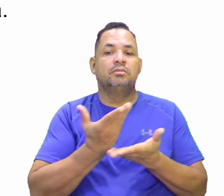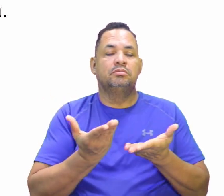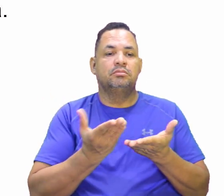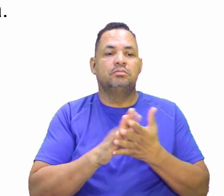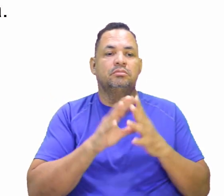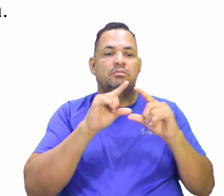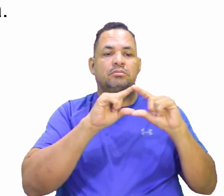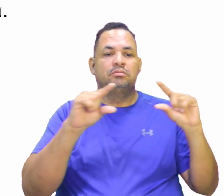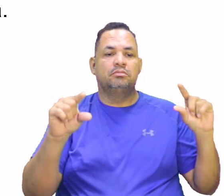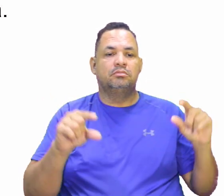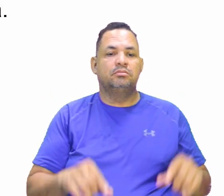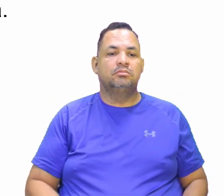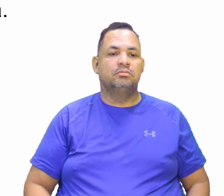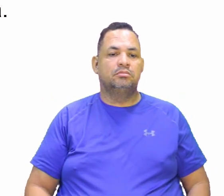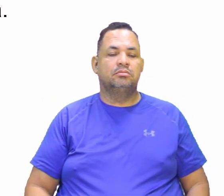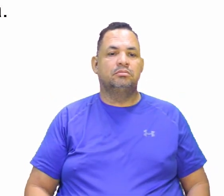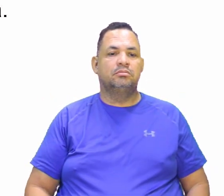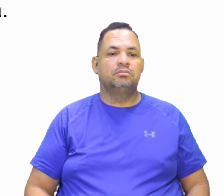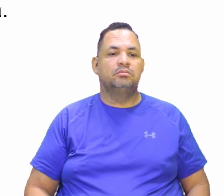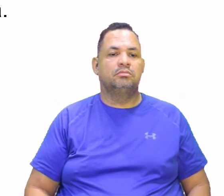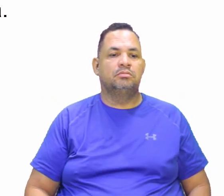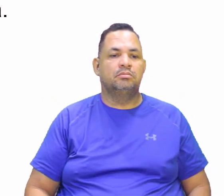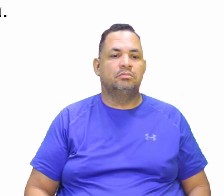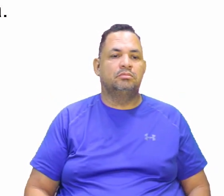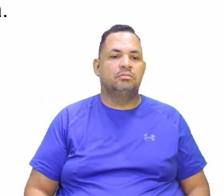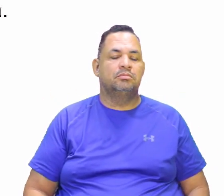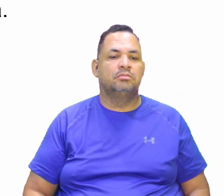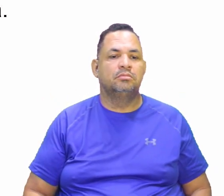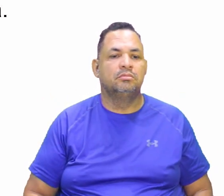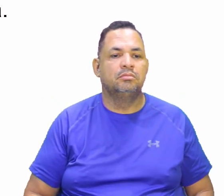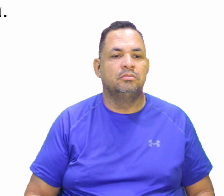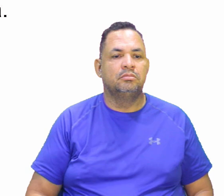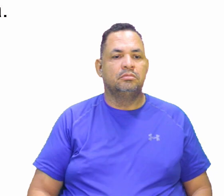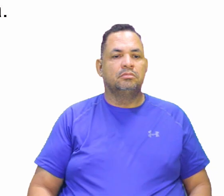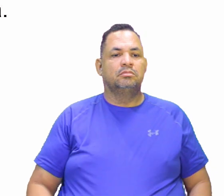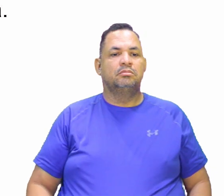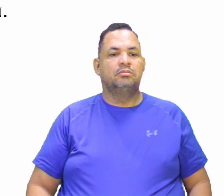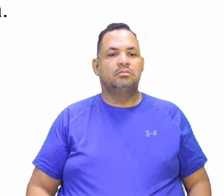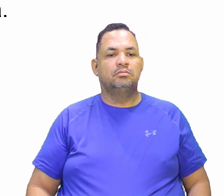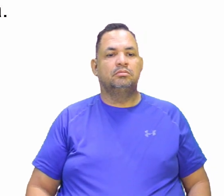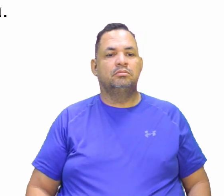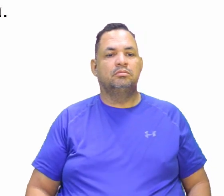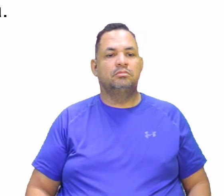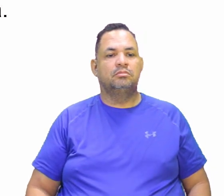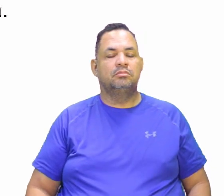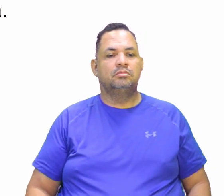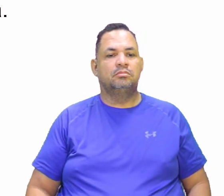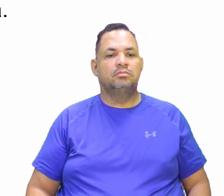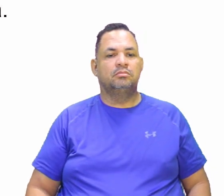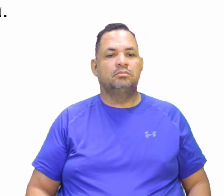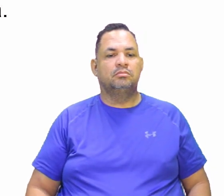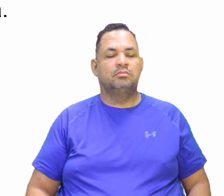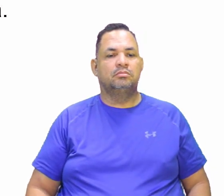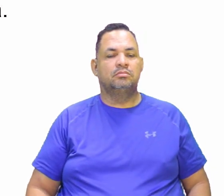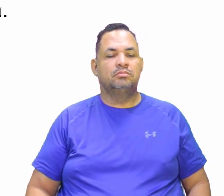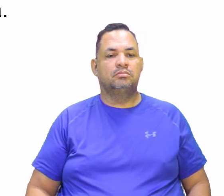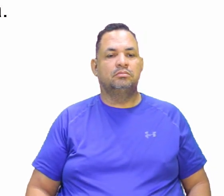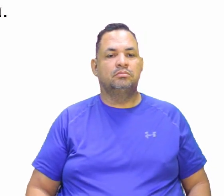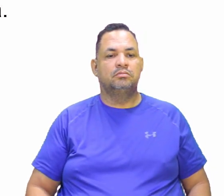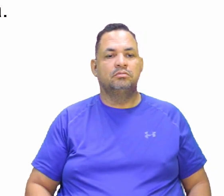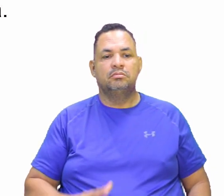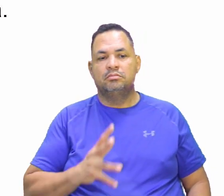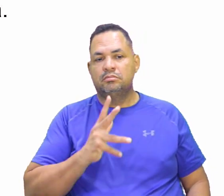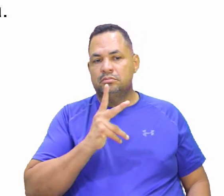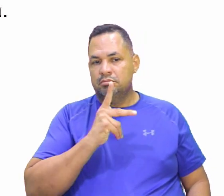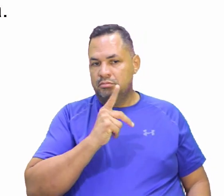Na questão, faltou ali entender, tá? Aqui. Faltou em. Bem aqui, ó. Tá certo? Em. É entender. Custou-lhe